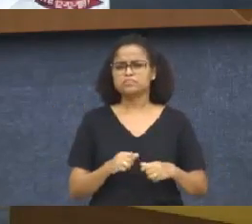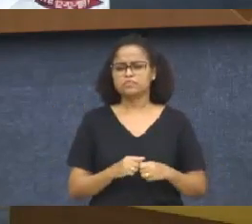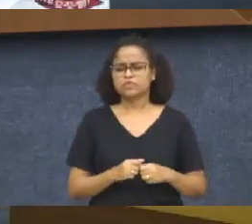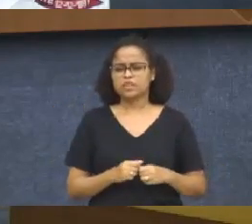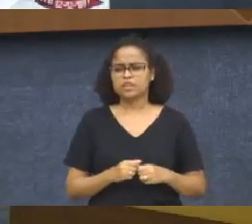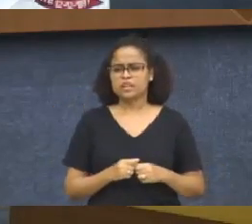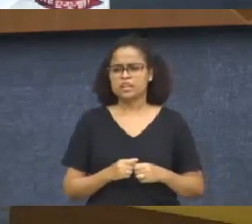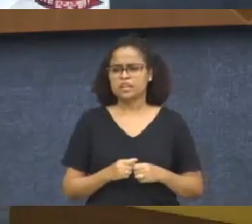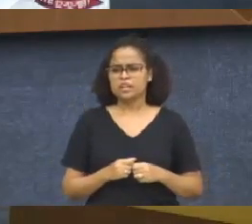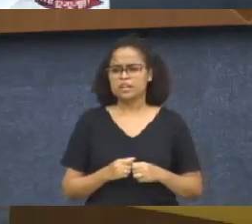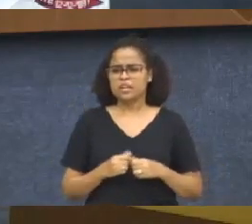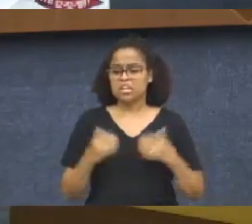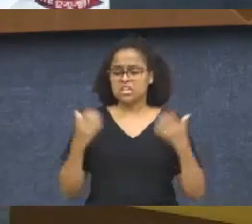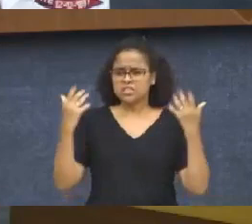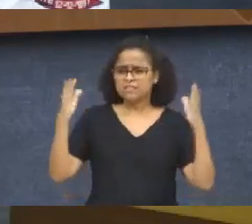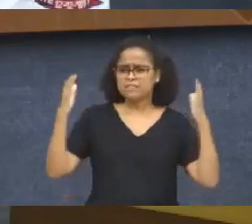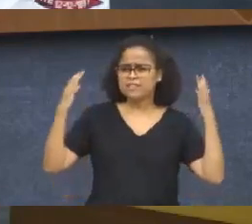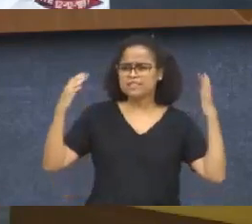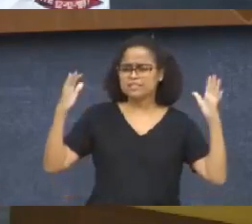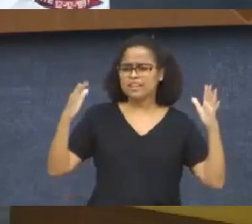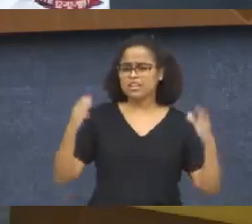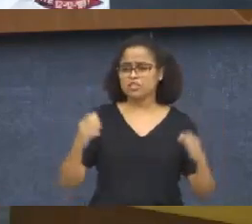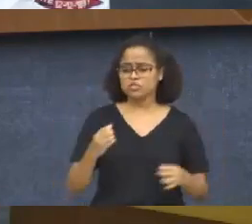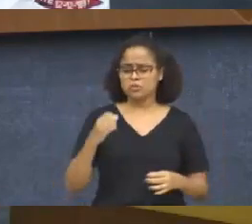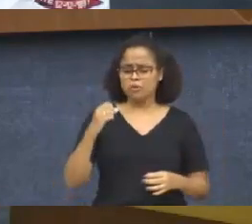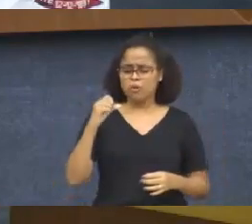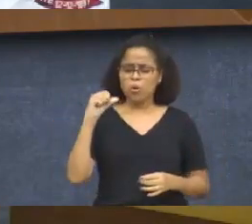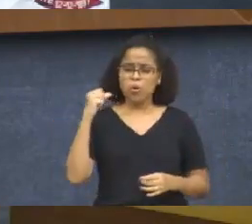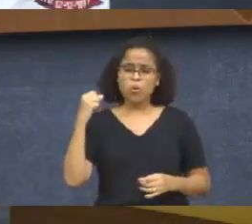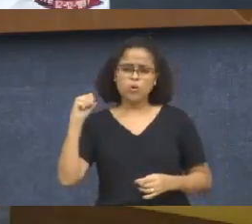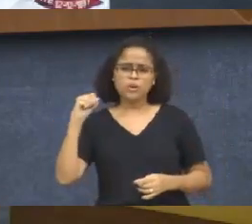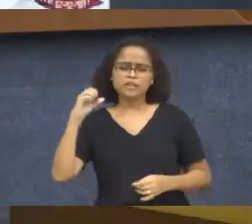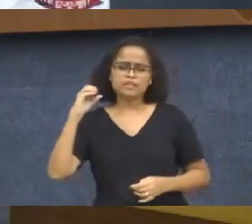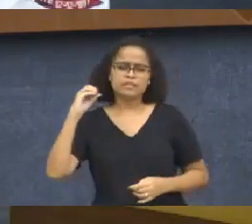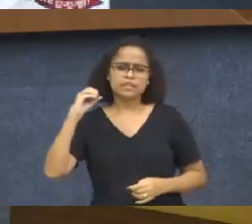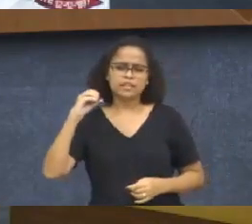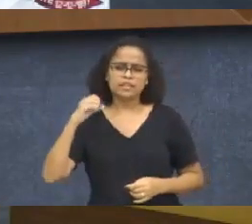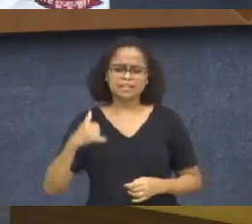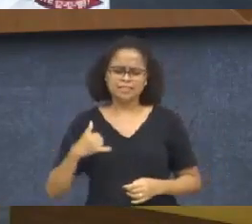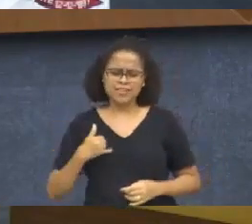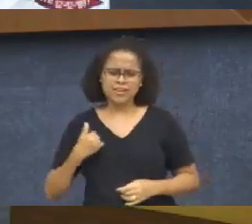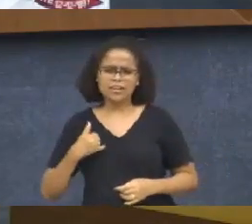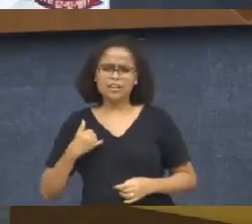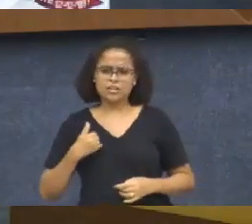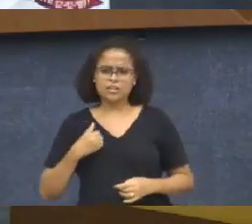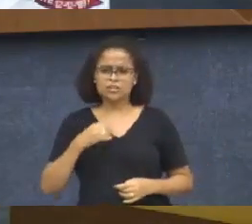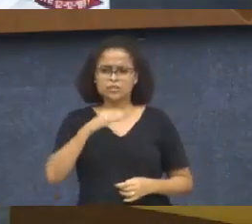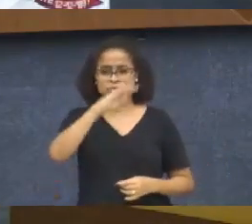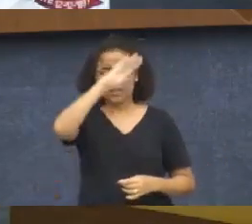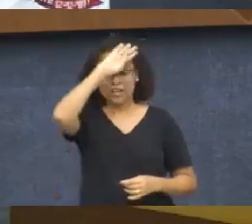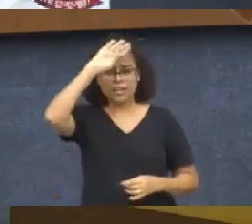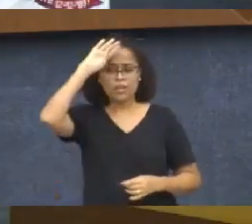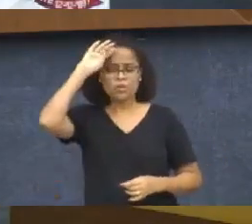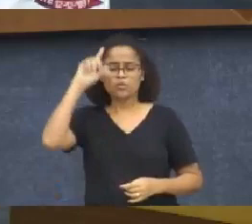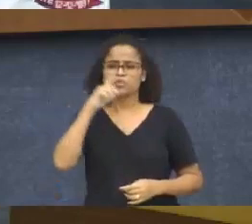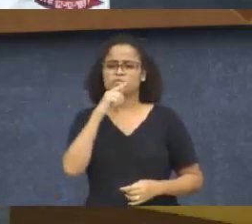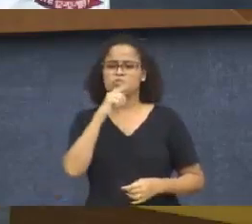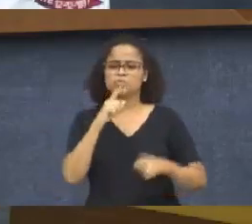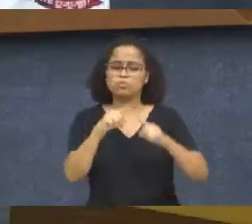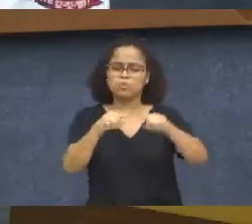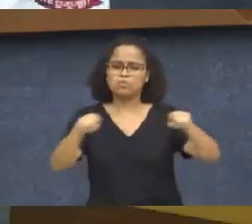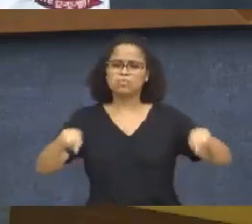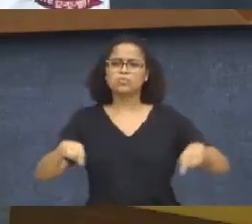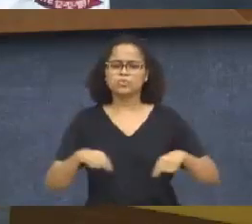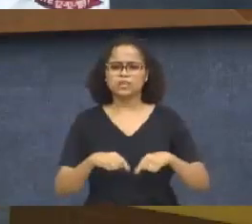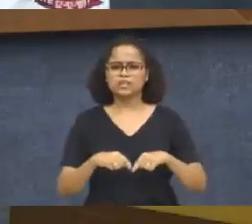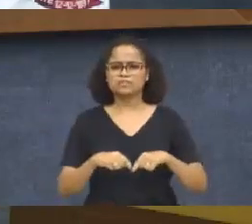aniversário de inauguração de 80 anos da Lagoa. E o que a gente vê nesse tempo todo foi justamente muito investimento